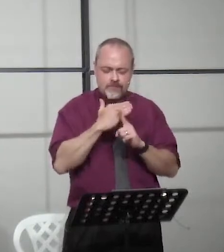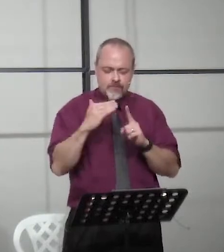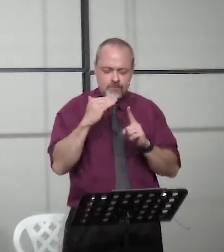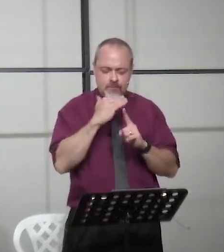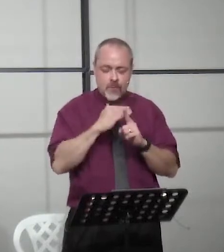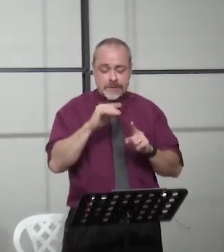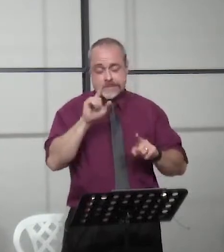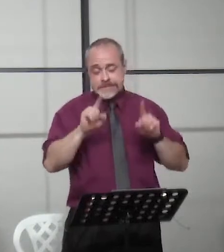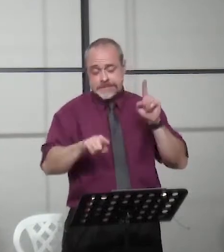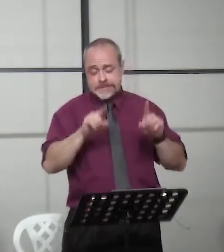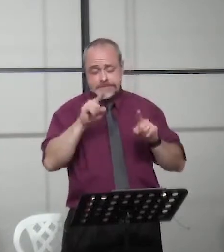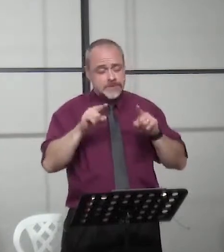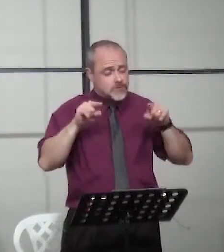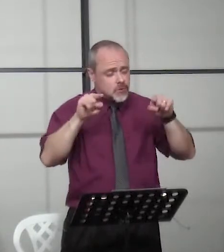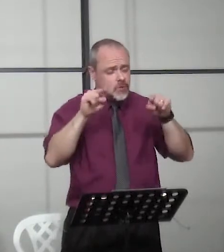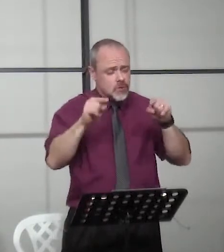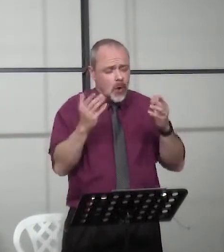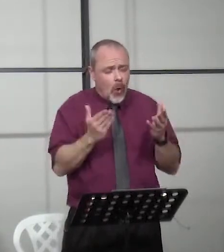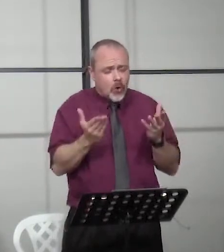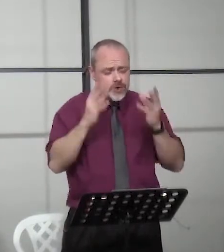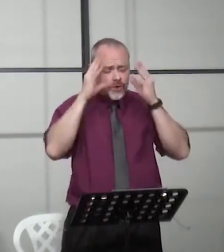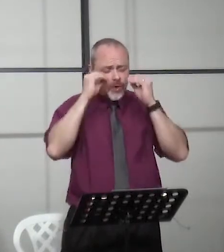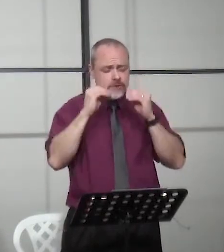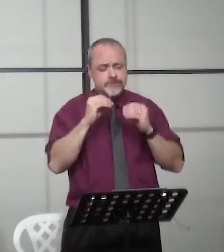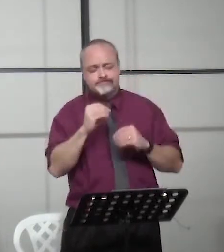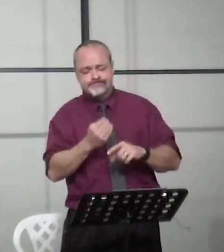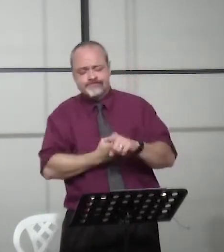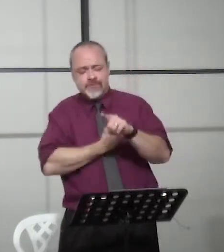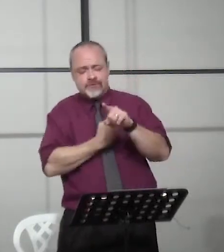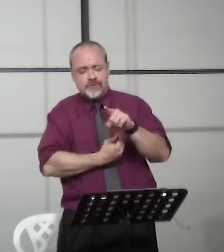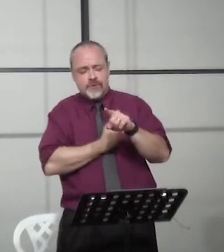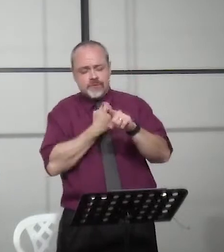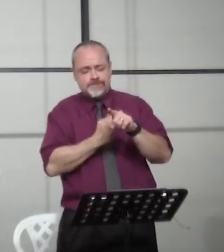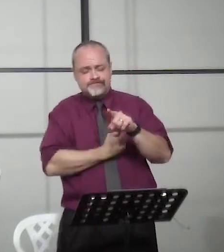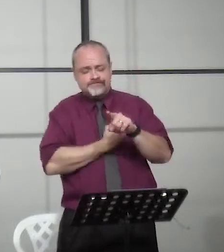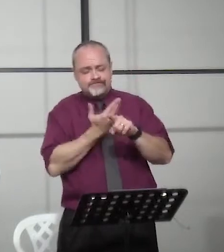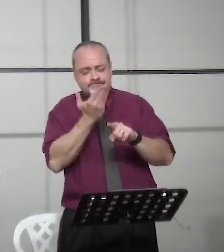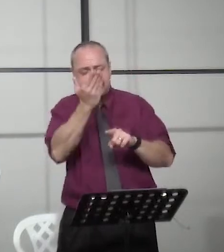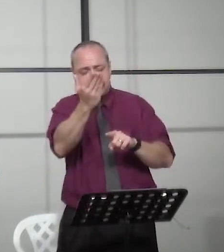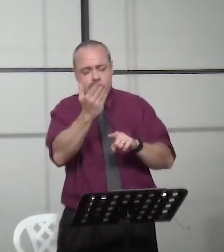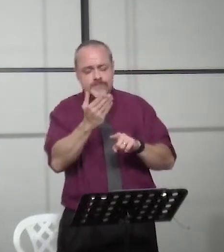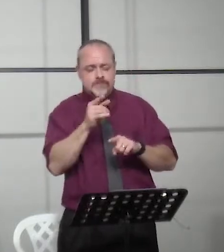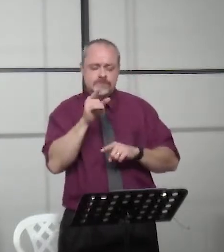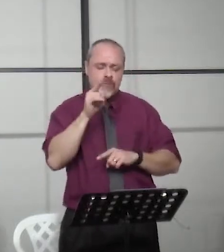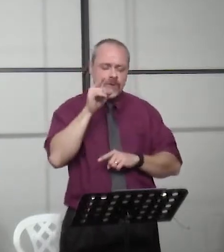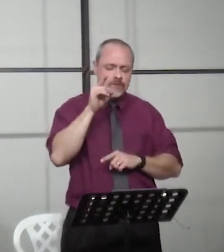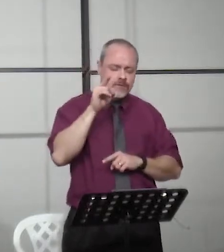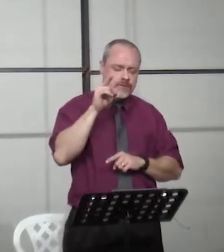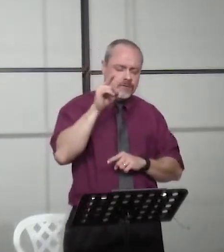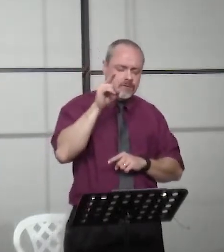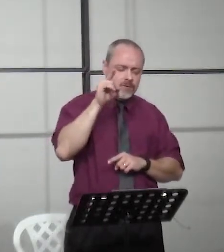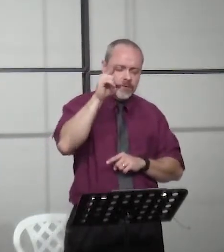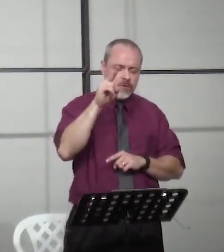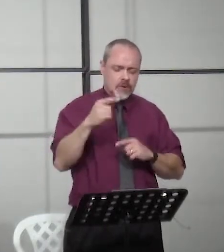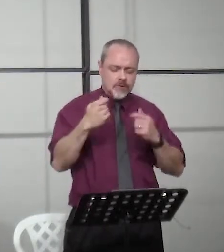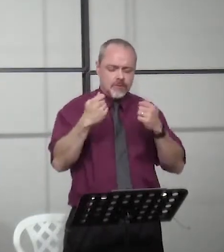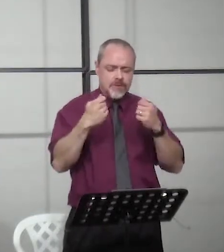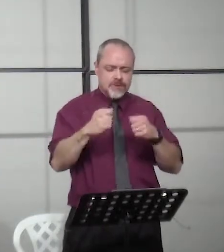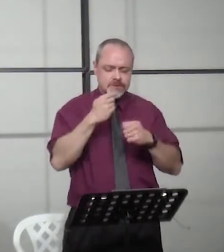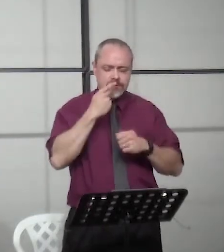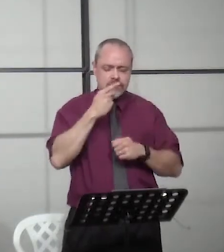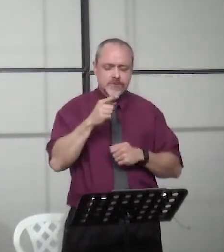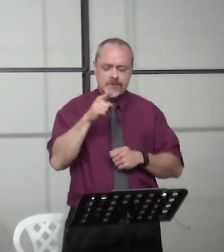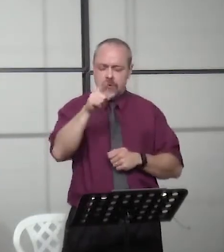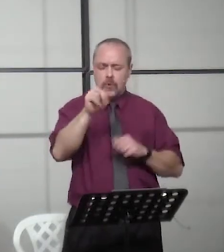alguém aqui hoje à noite ou que está assistindo a live que você precisa dizer,